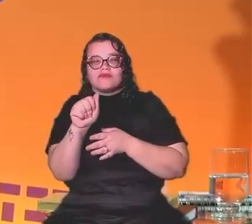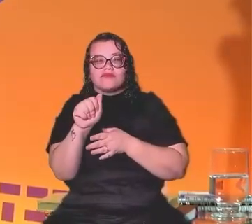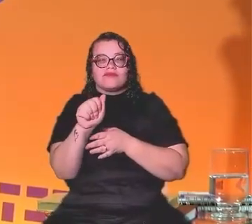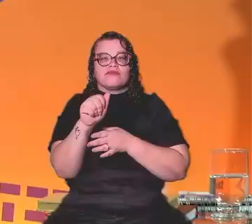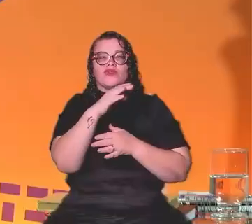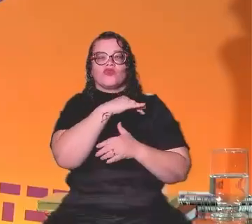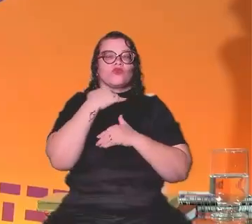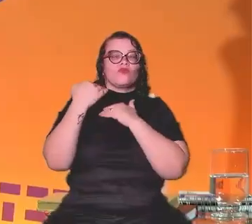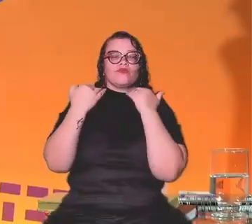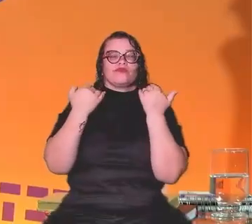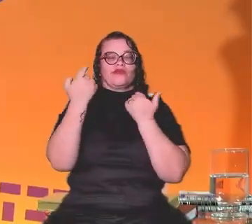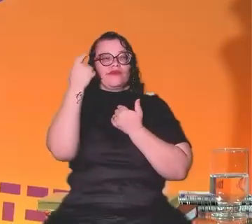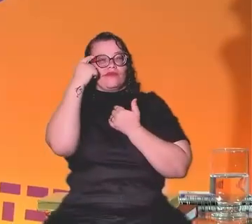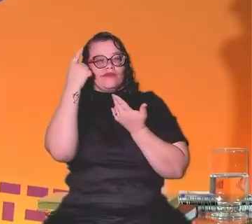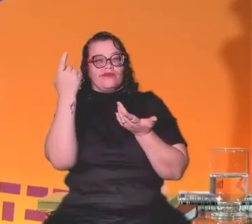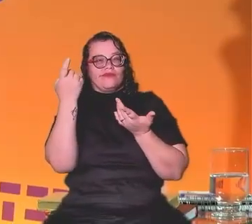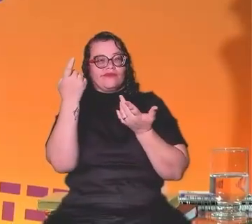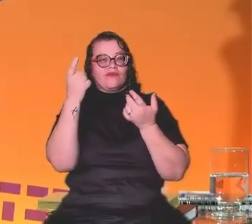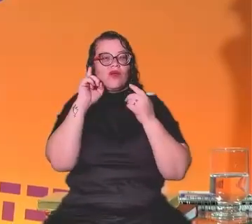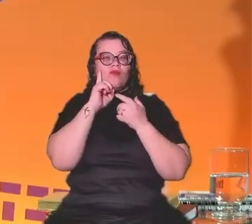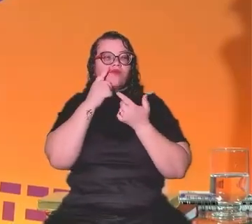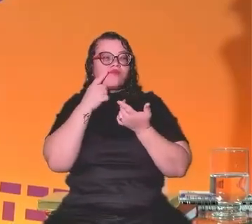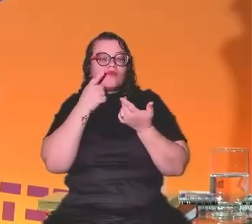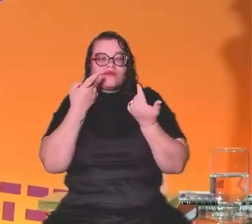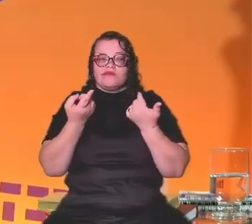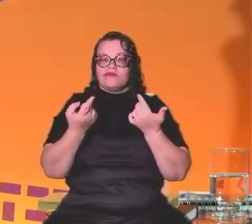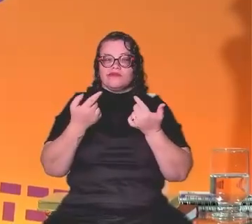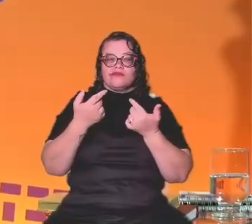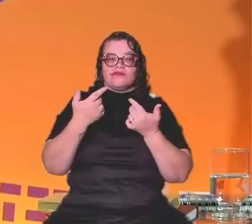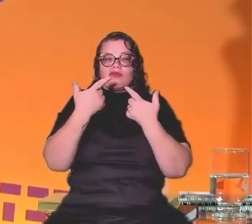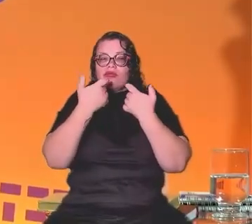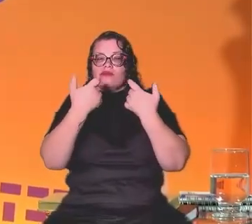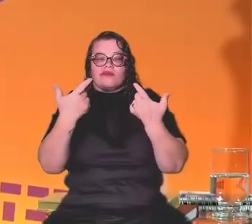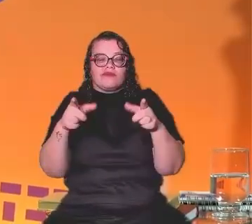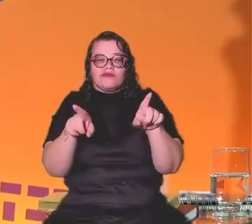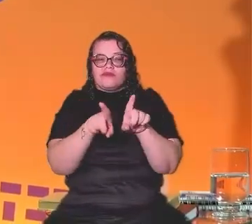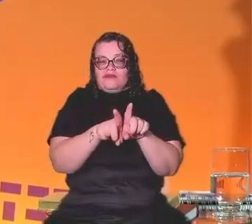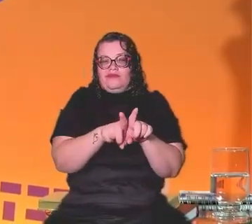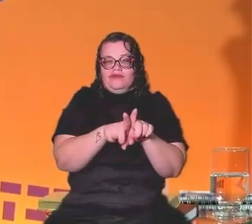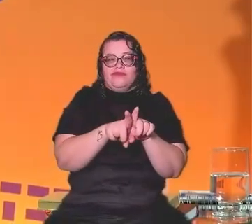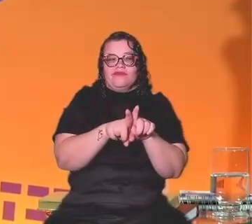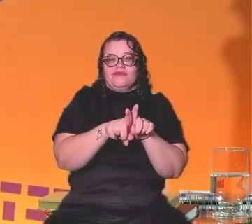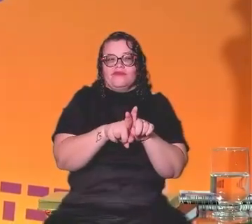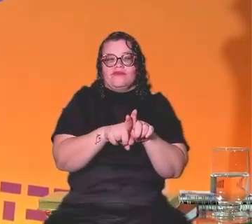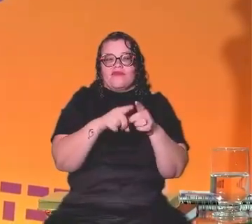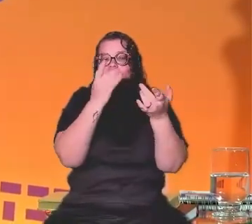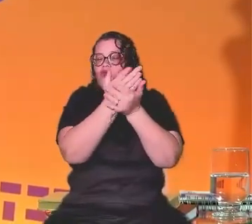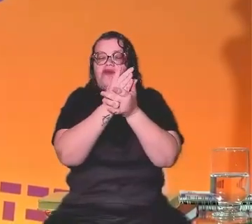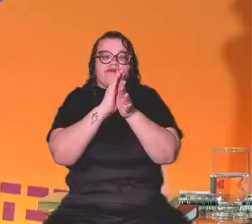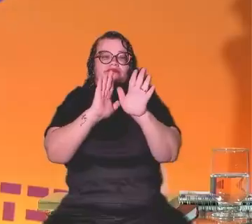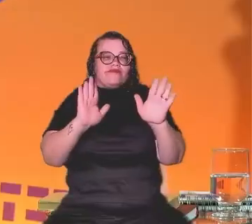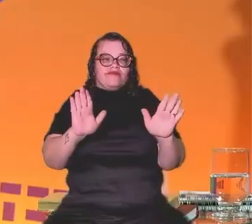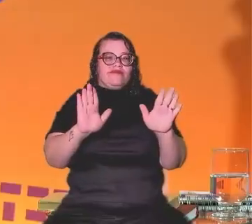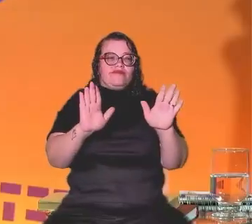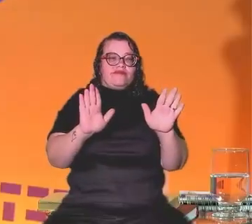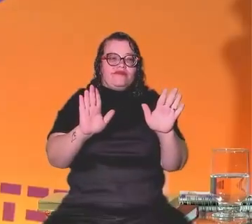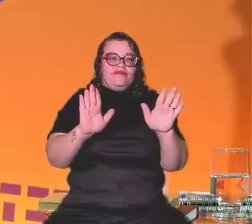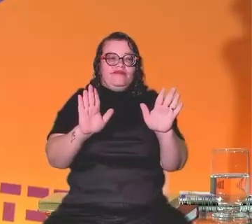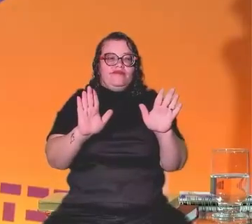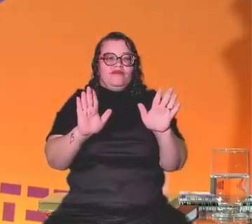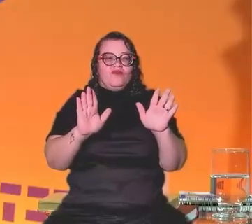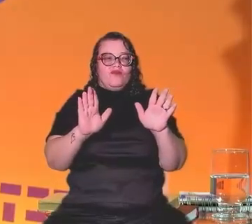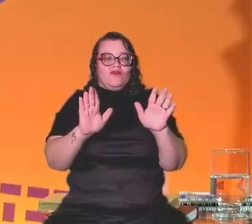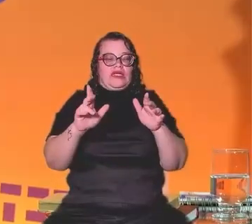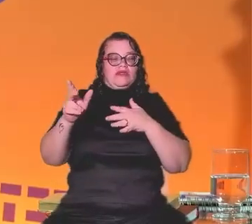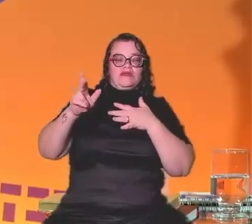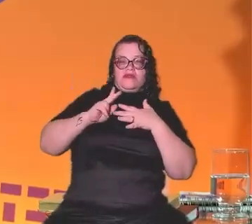mortos. Os criminosos, os não criminosos, os que se destruíram, os que